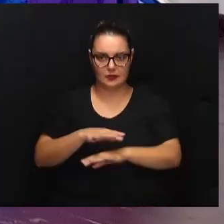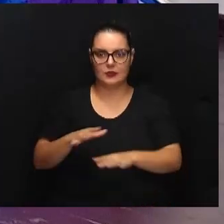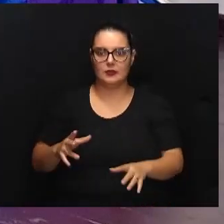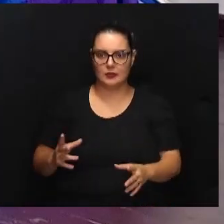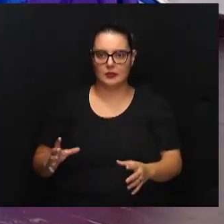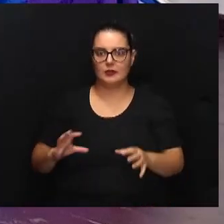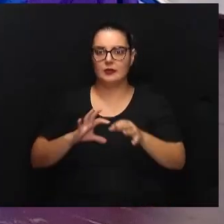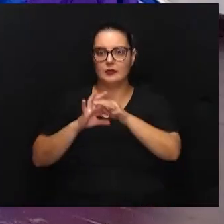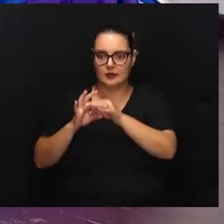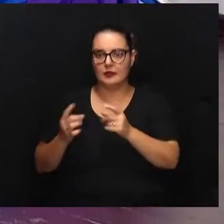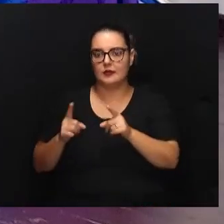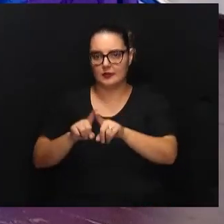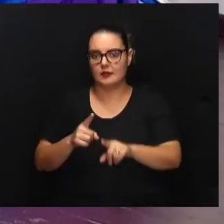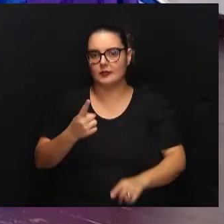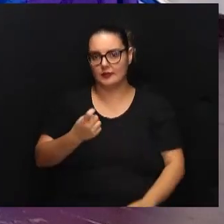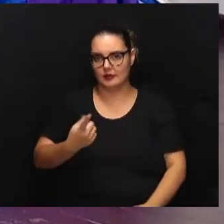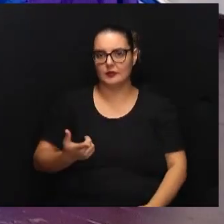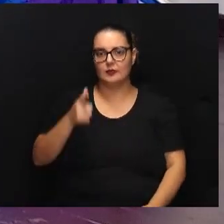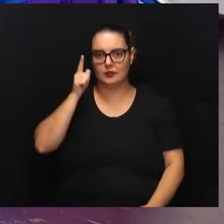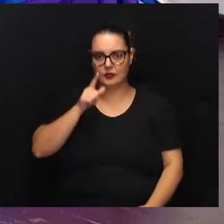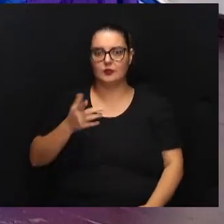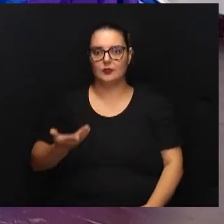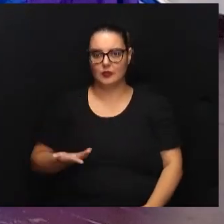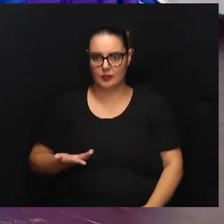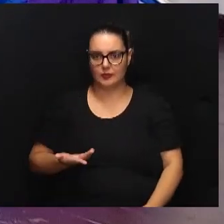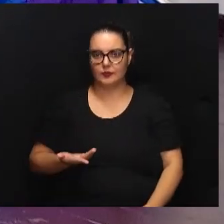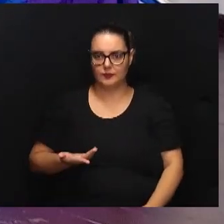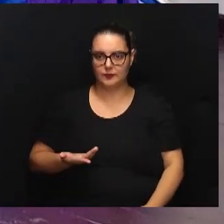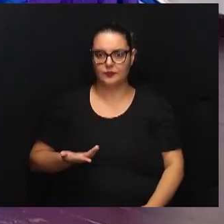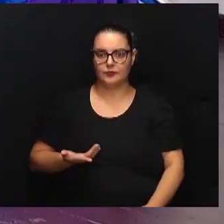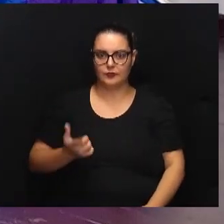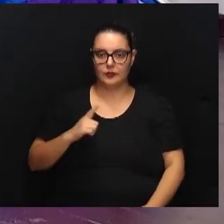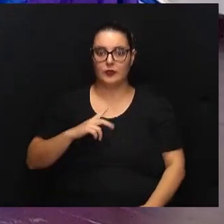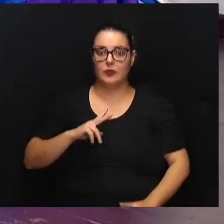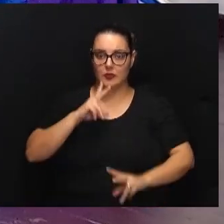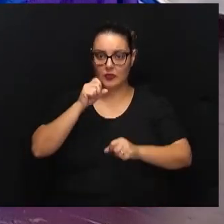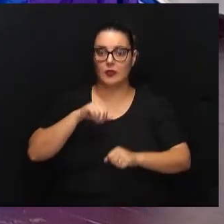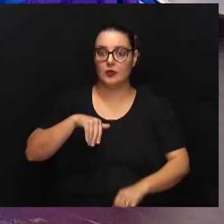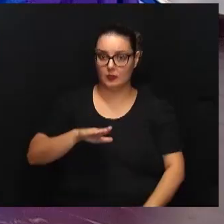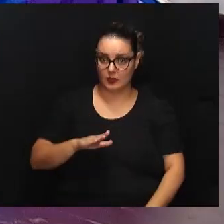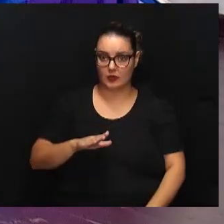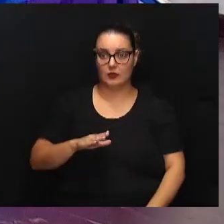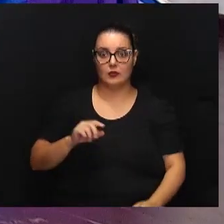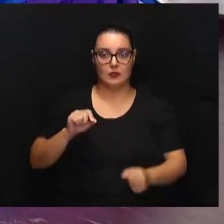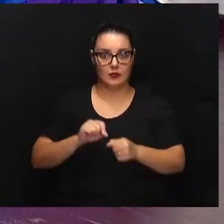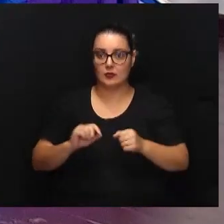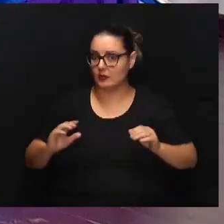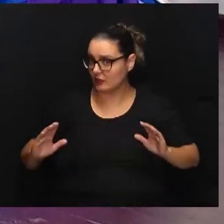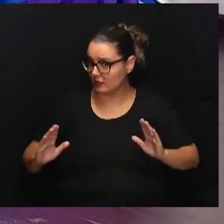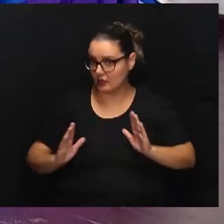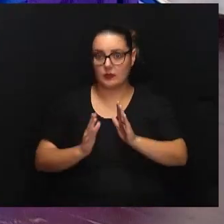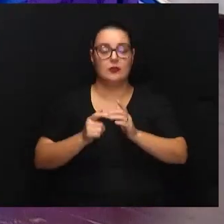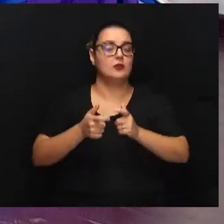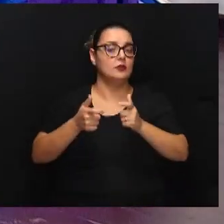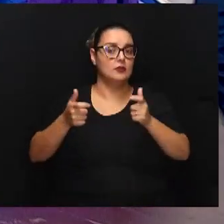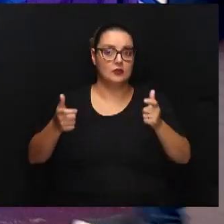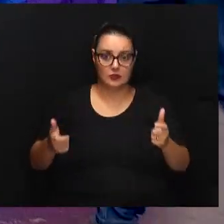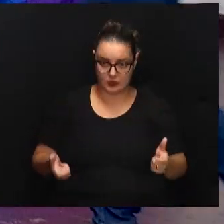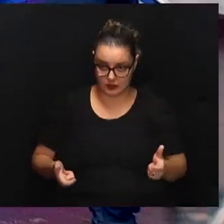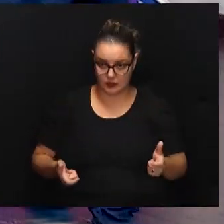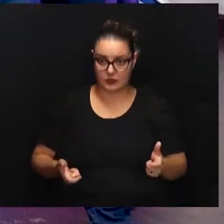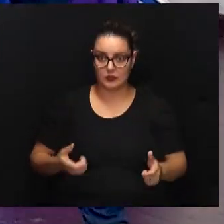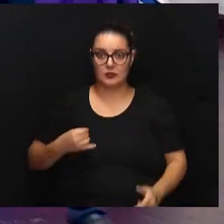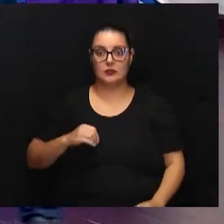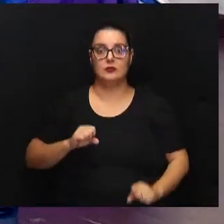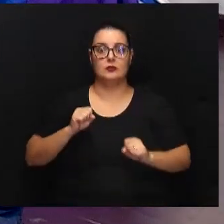conseguir ter mais força. Nós vamos ter que fazer um enfrentamento muito grande, né, se puderem divulgar na parada, porque, gente,